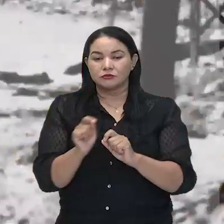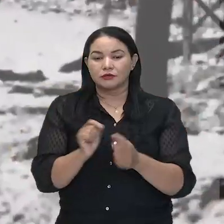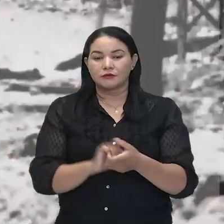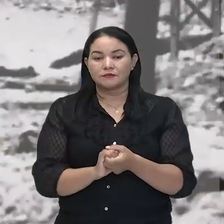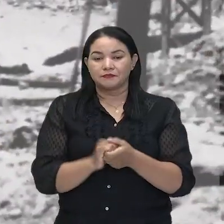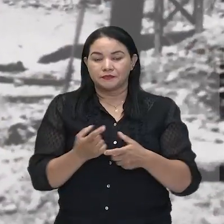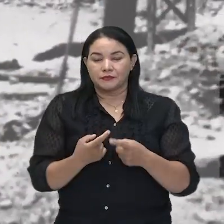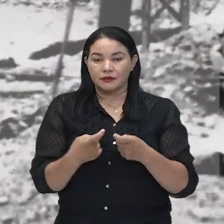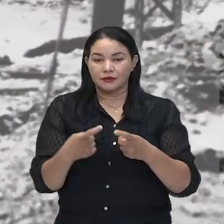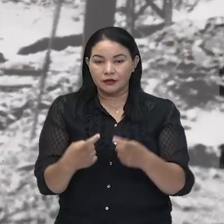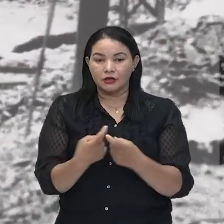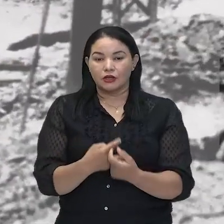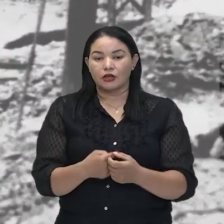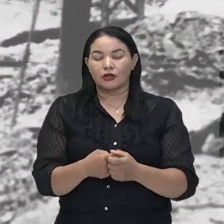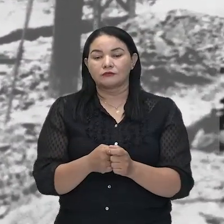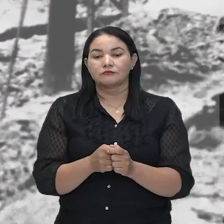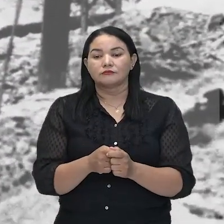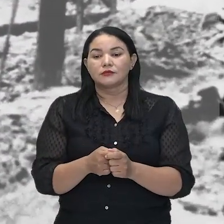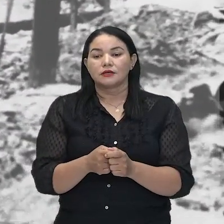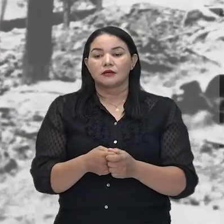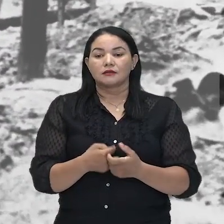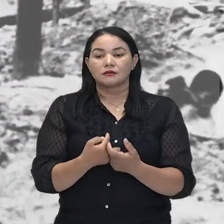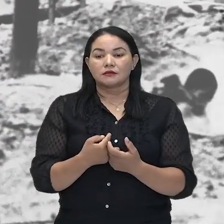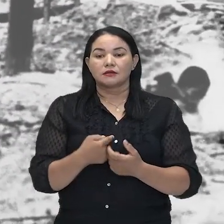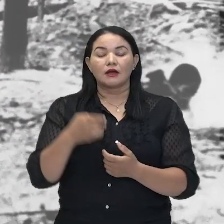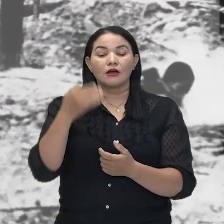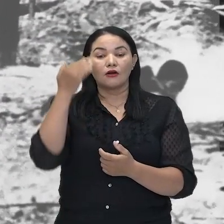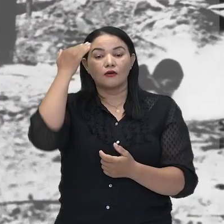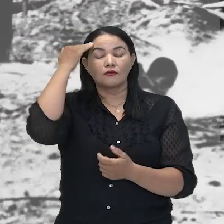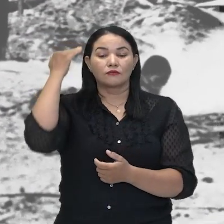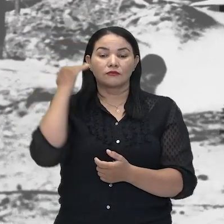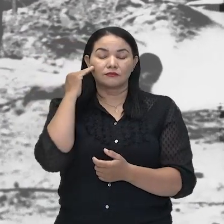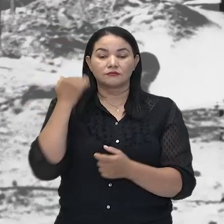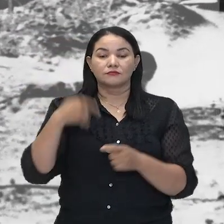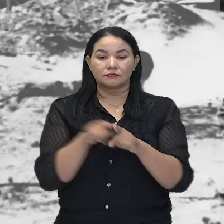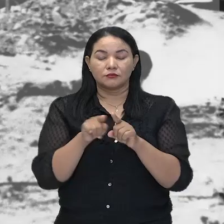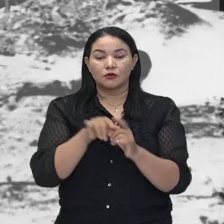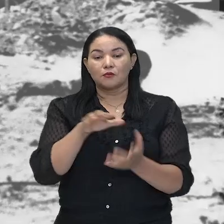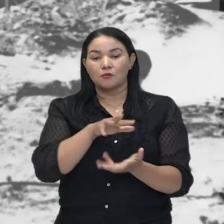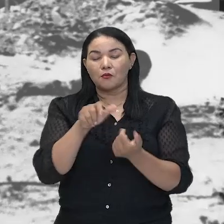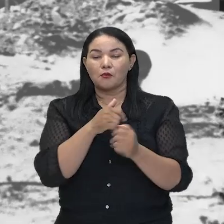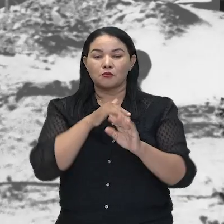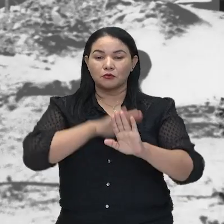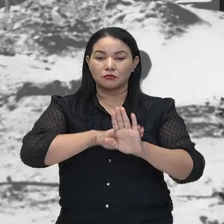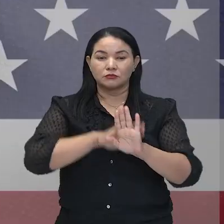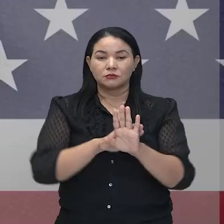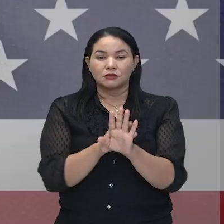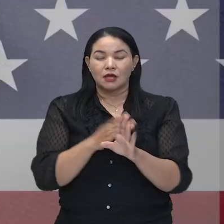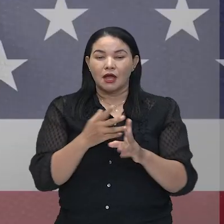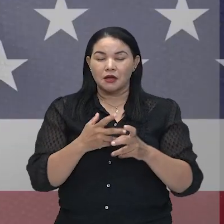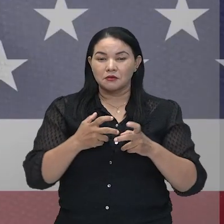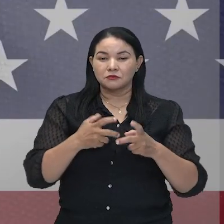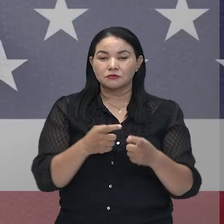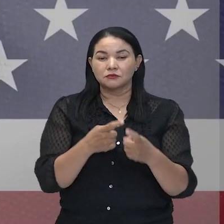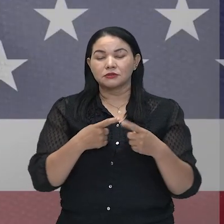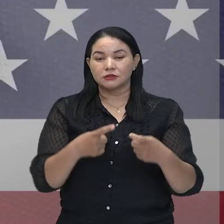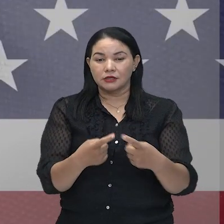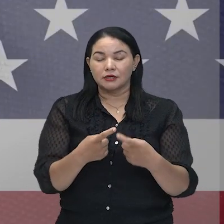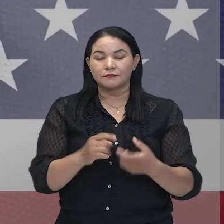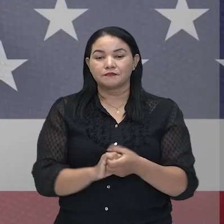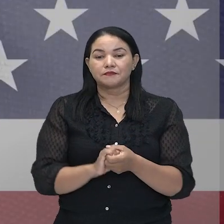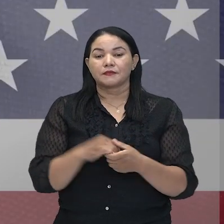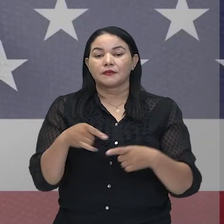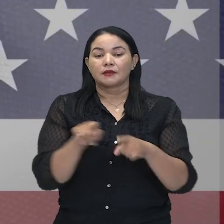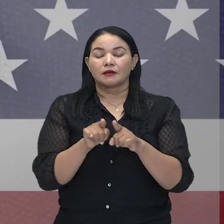guerra interessante, que é então a Guerra da Coreia, aonde esse mundo bipolar ele vai brigar, ok? Então, a gente tem ali a Guerra